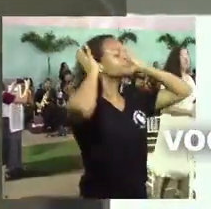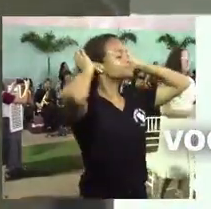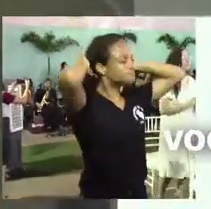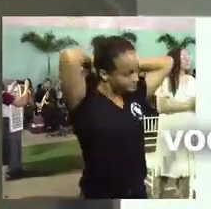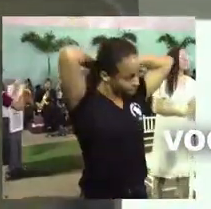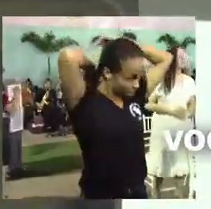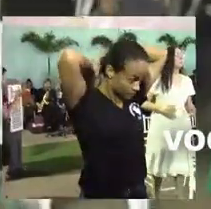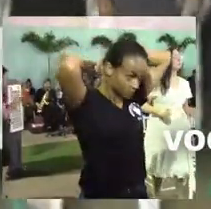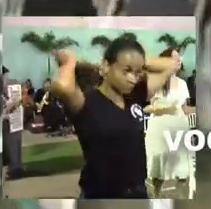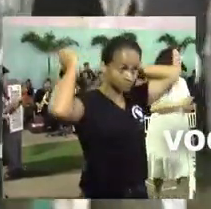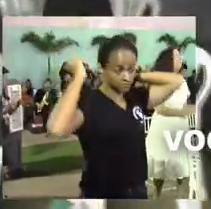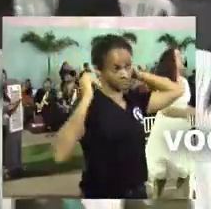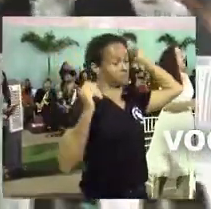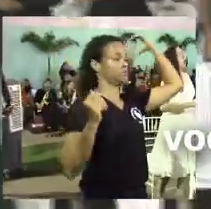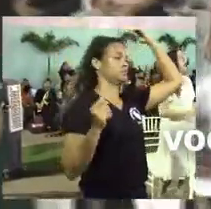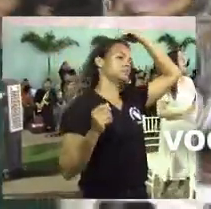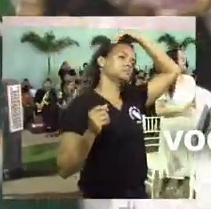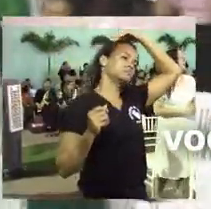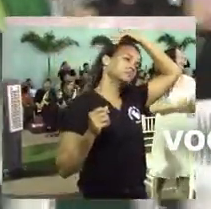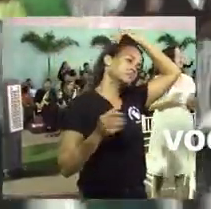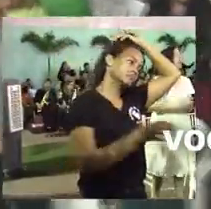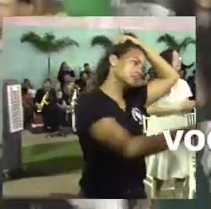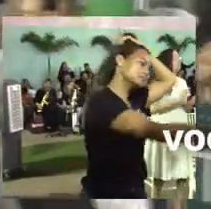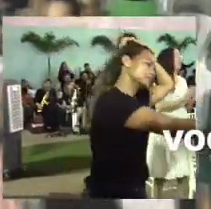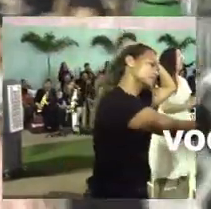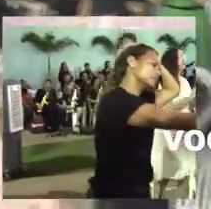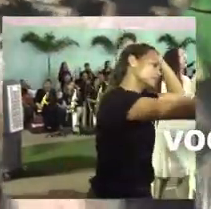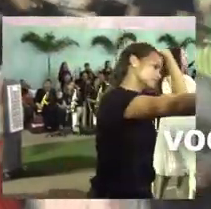Você tem valor